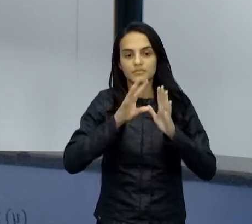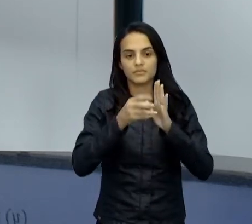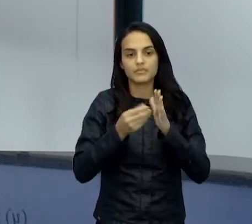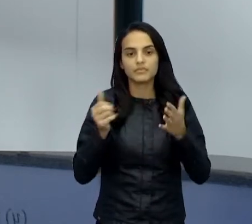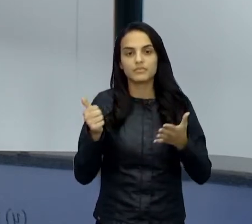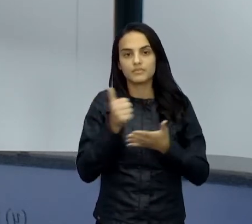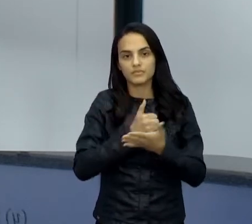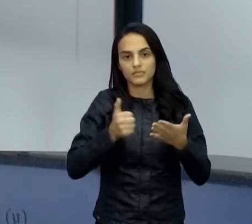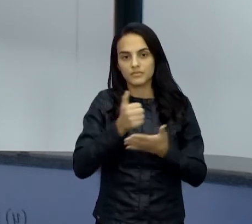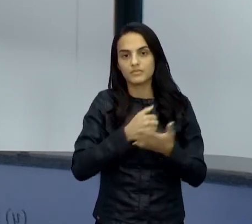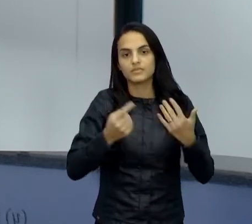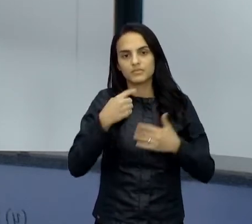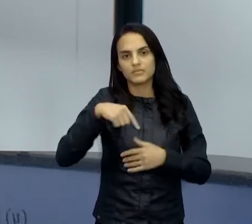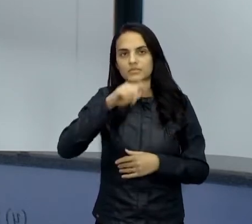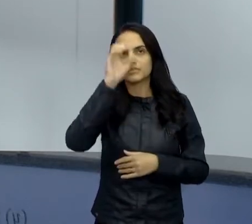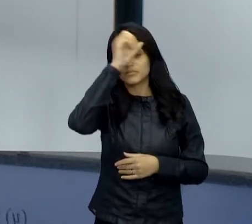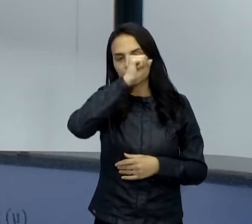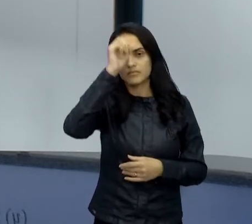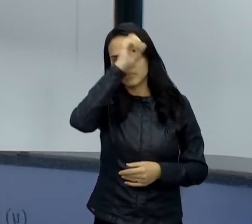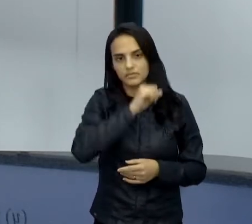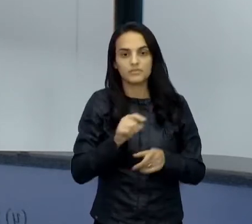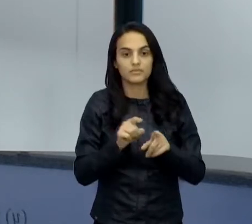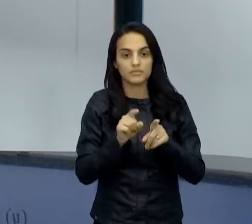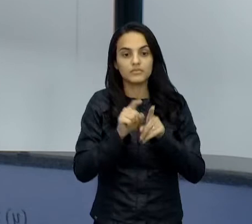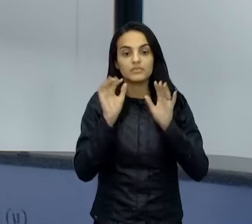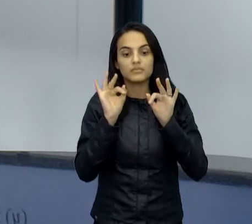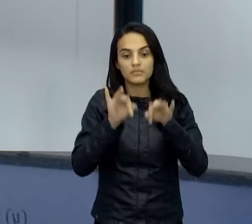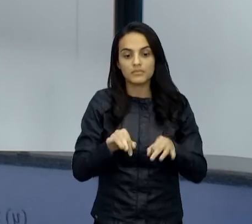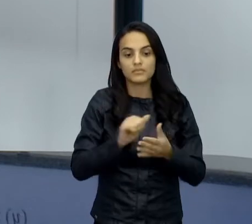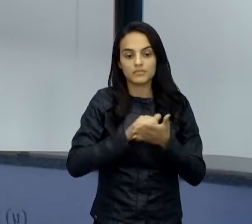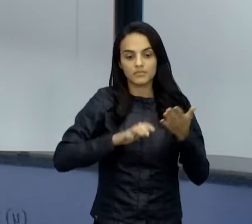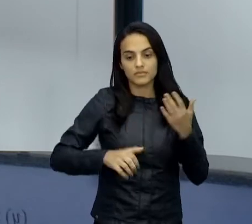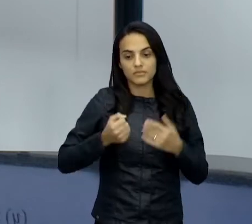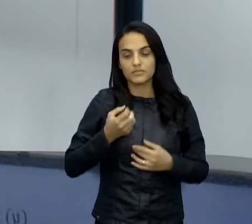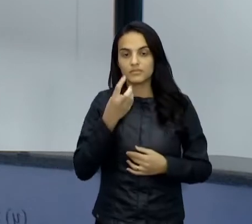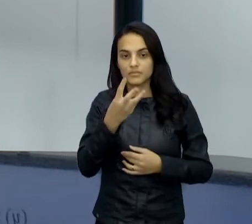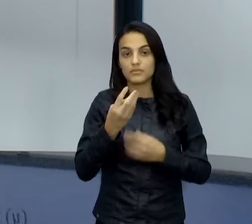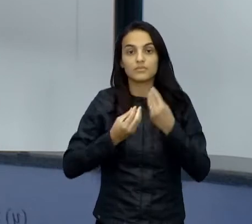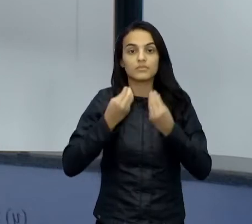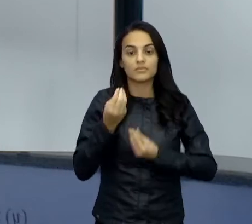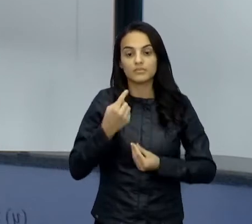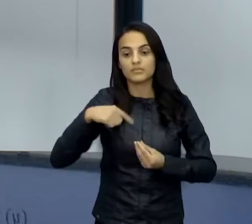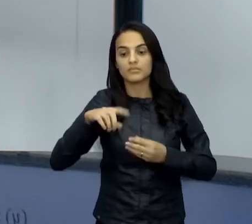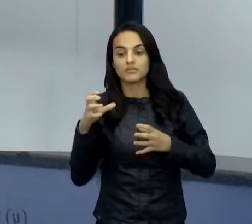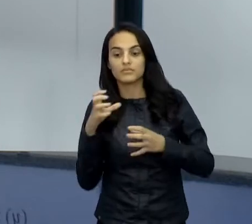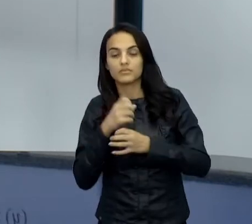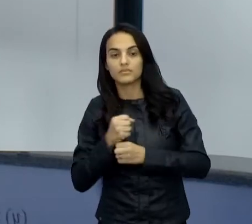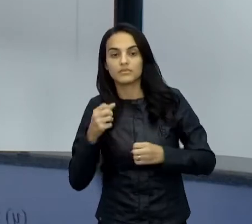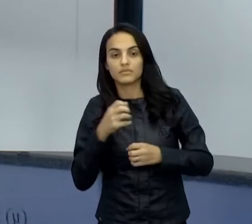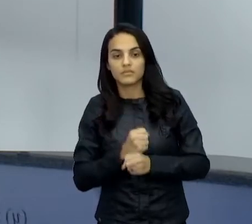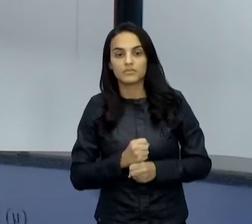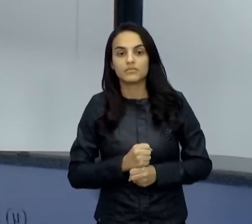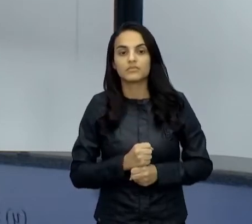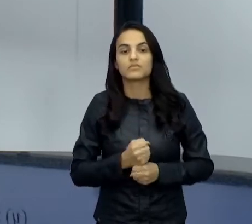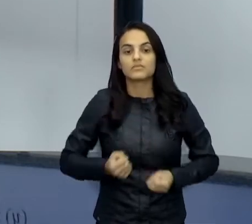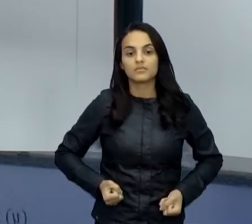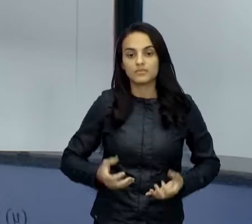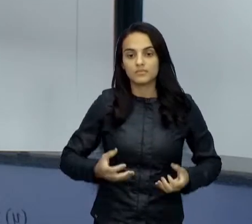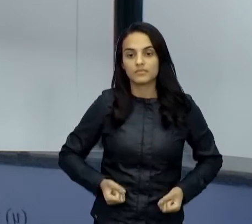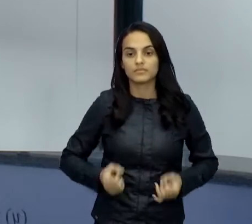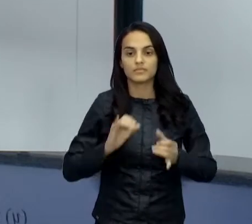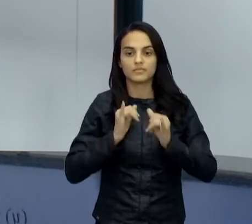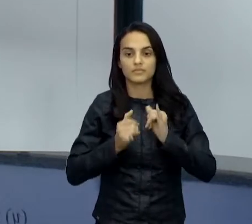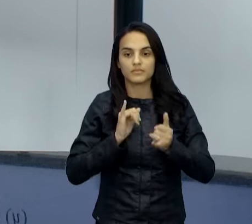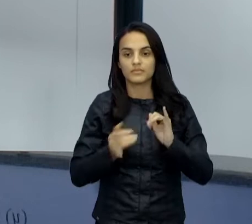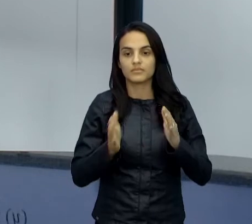básica, a gente aprendeu e também no final da atividade 3, como é que a gente calcula o consumo de eletricidade